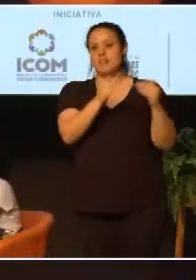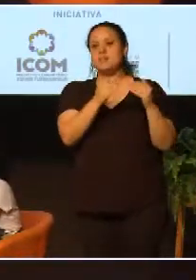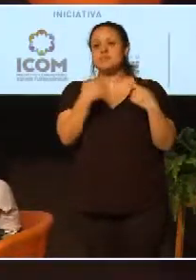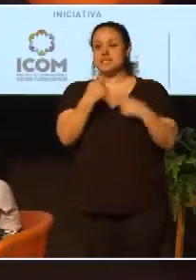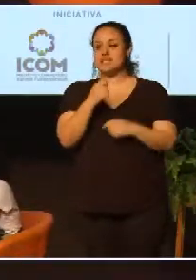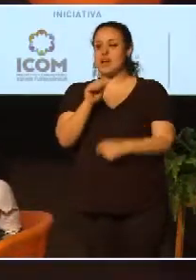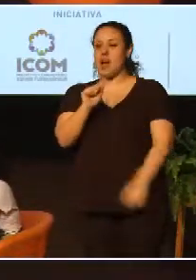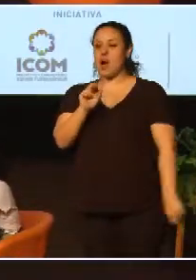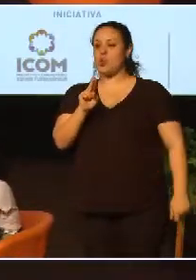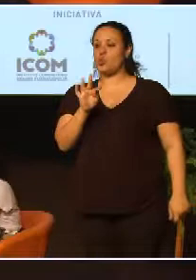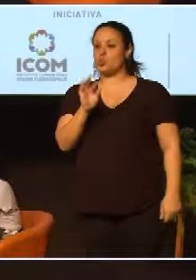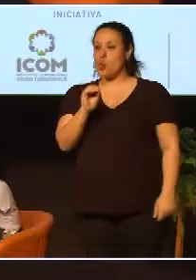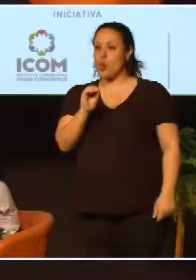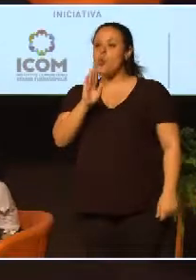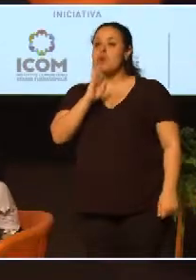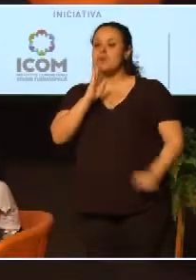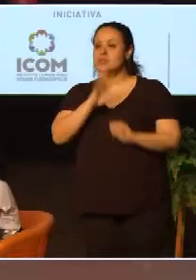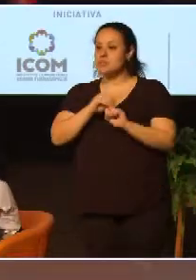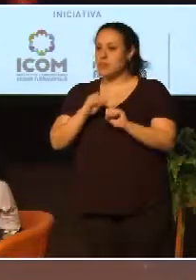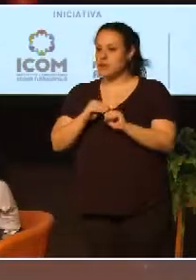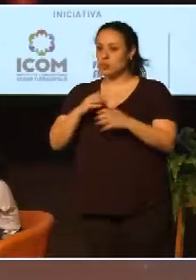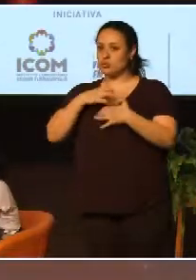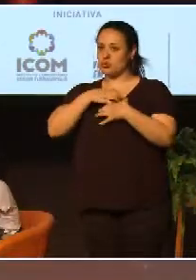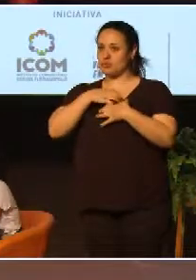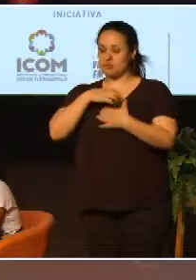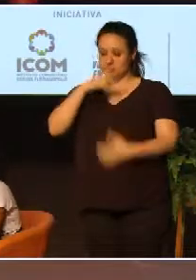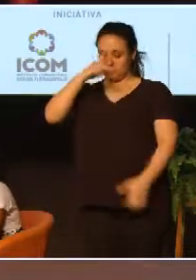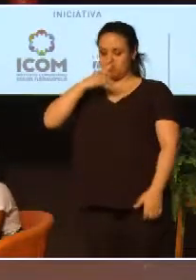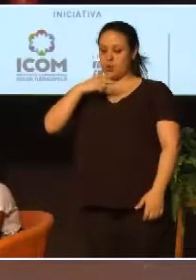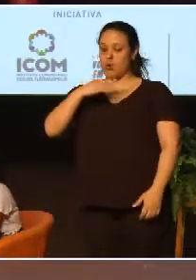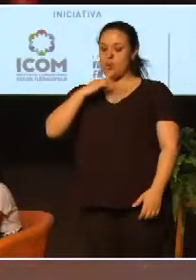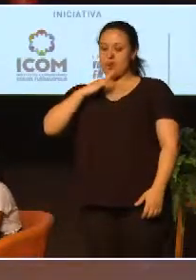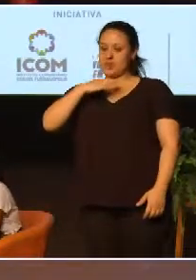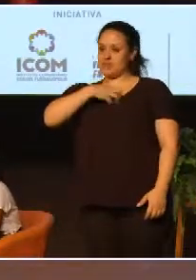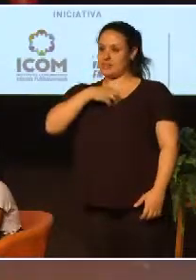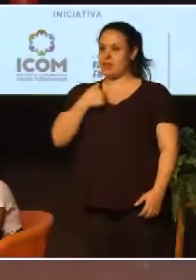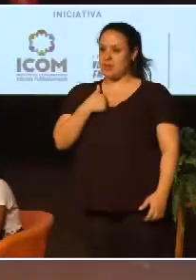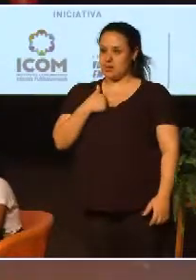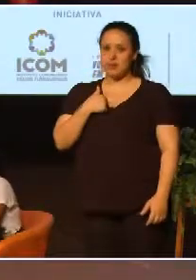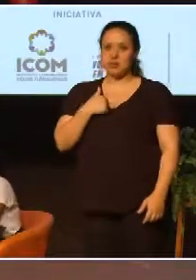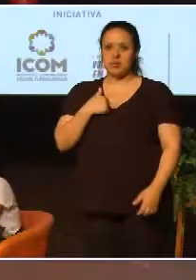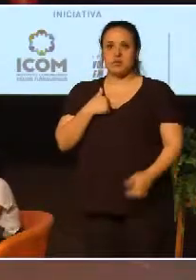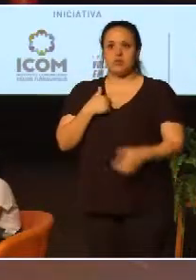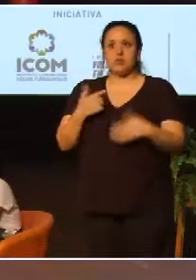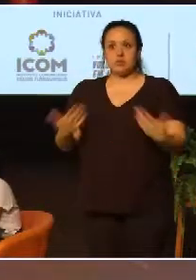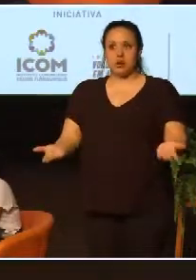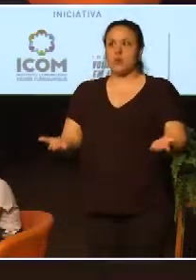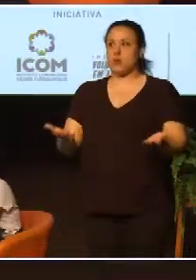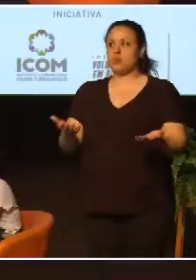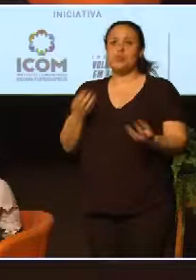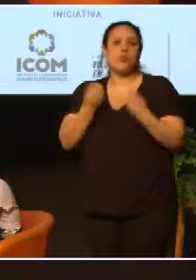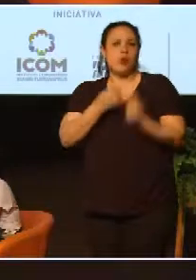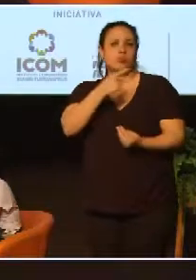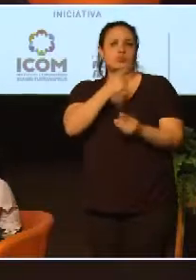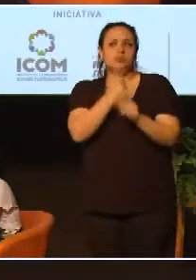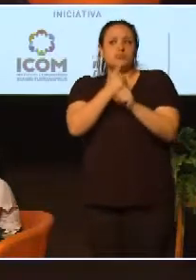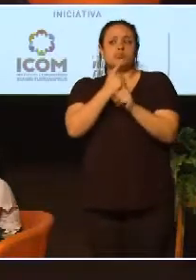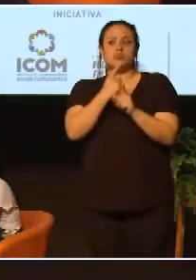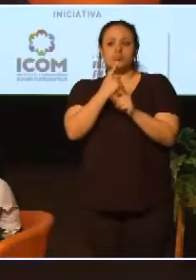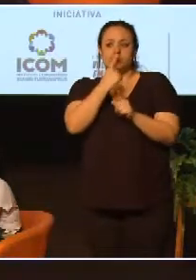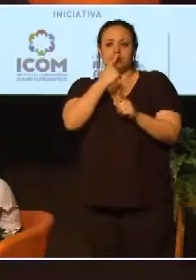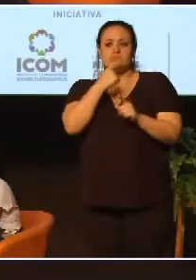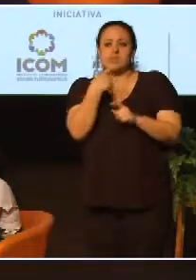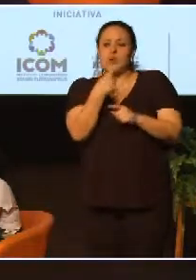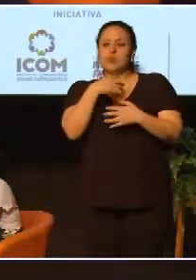Você precisa se Queria conhecer. saber como é que vocês buscam se conhecer. Porque aí eu já complemento. Essa história de